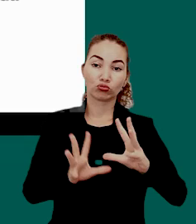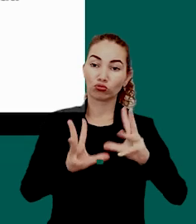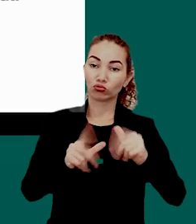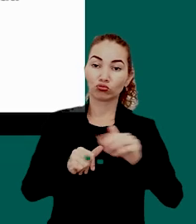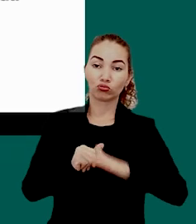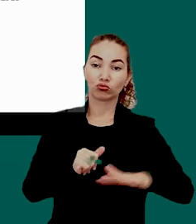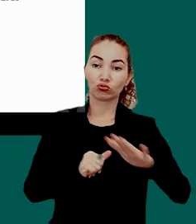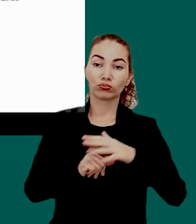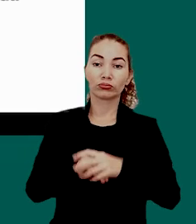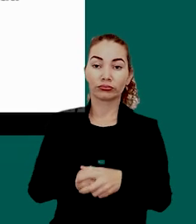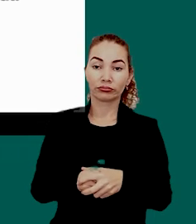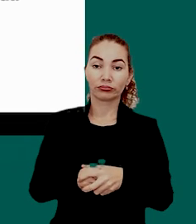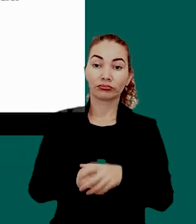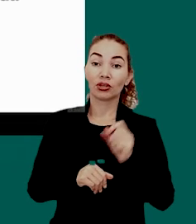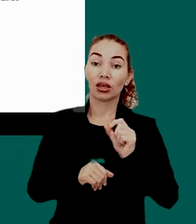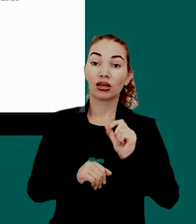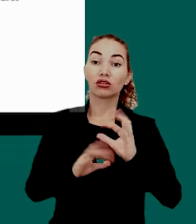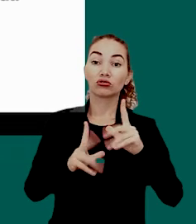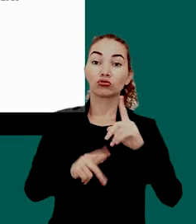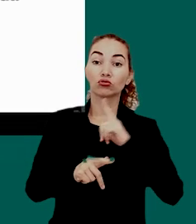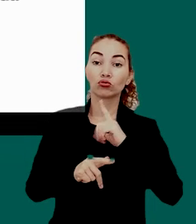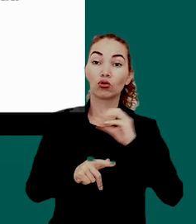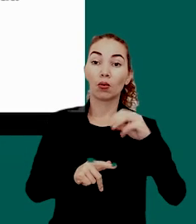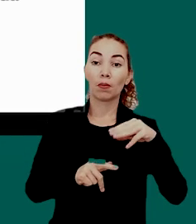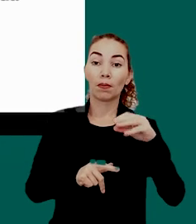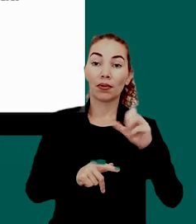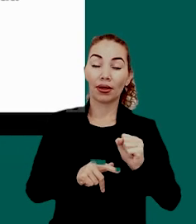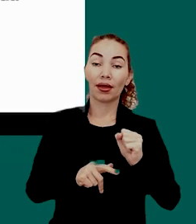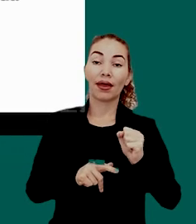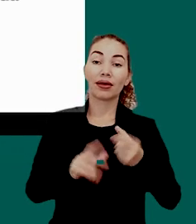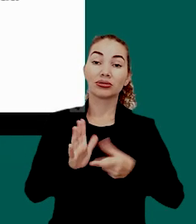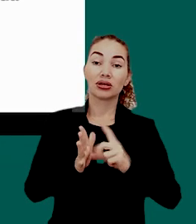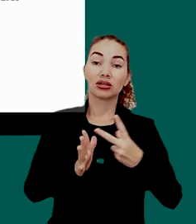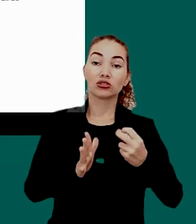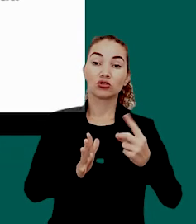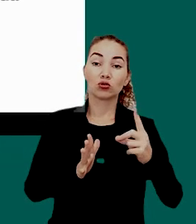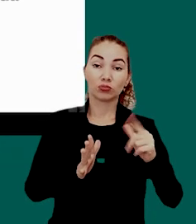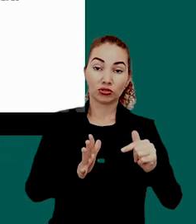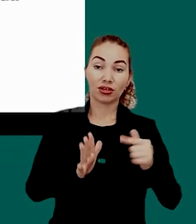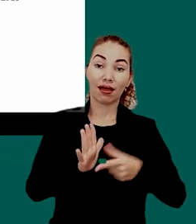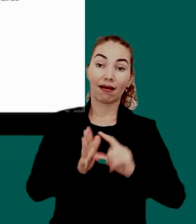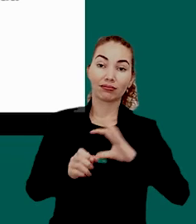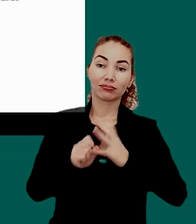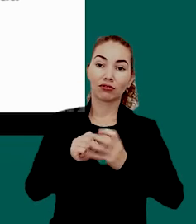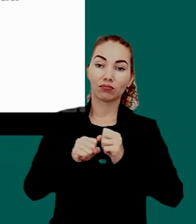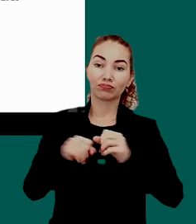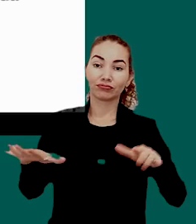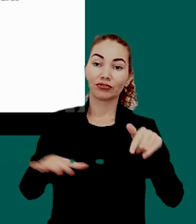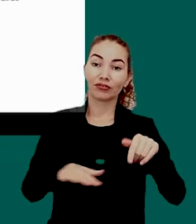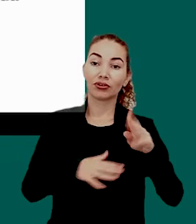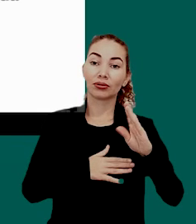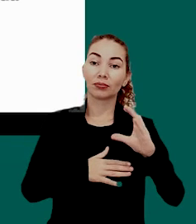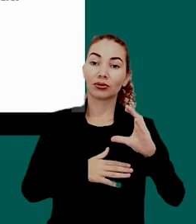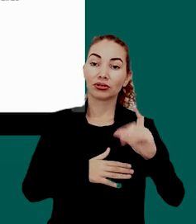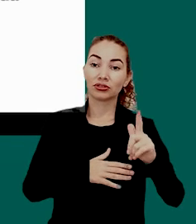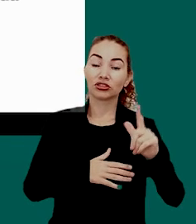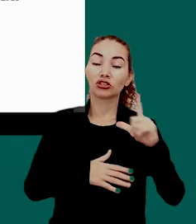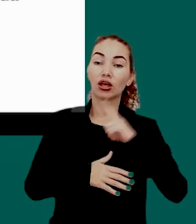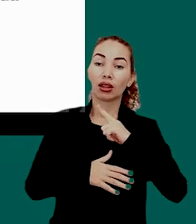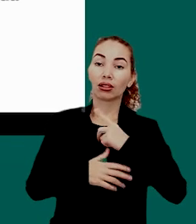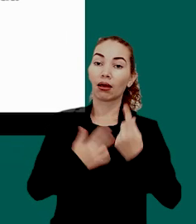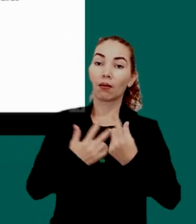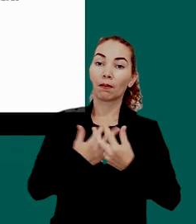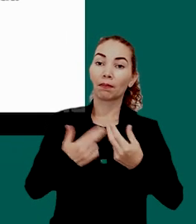que receberam BCG. Tá? Isso tudo fez com que a OMS, em 2017, antes mesmo da pandemia, falasse que a BCG tem efeitos fora do alvo